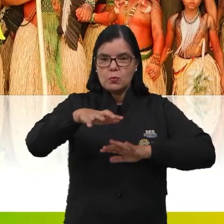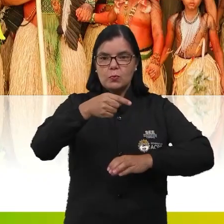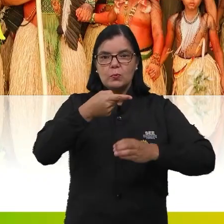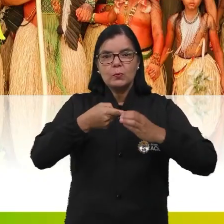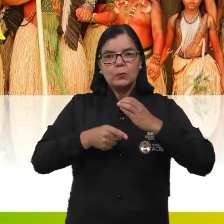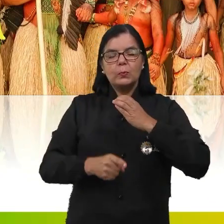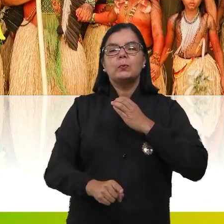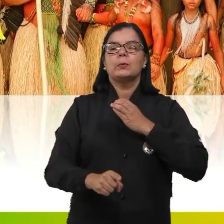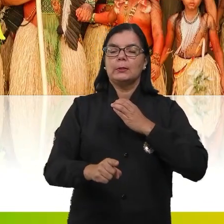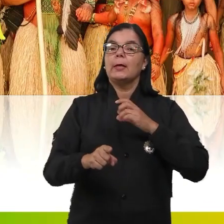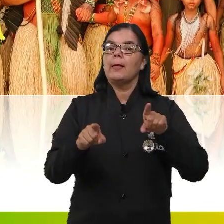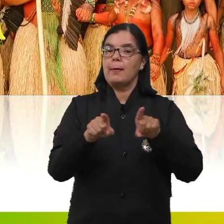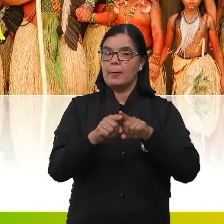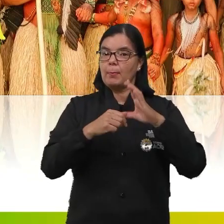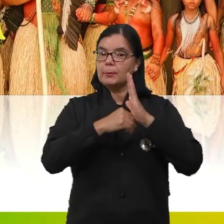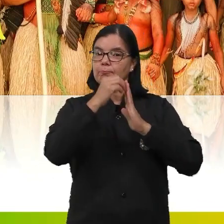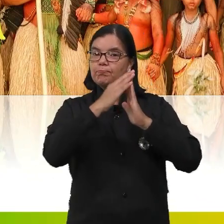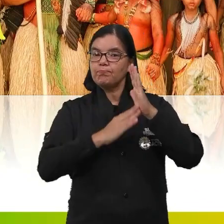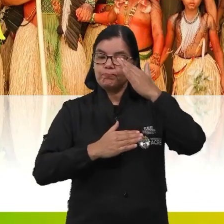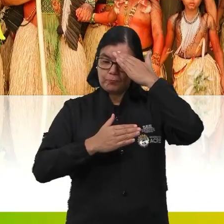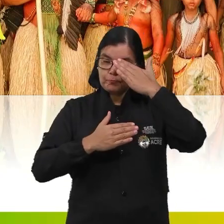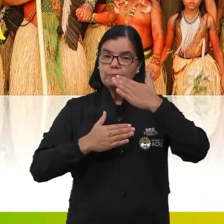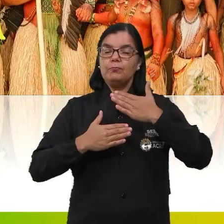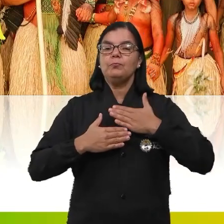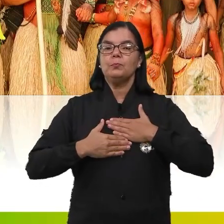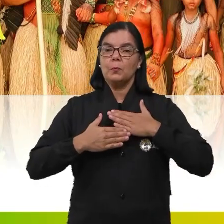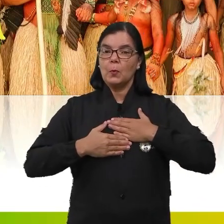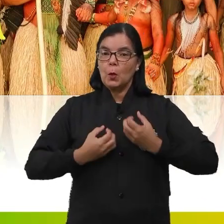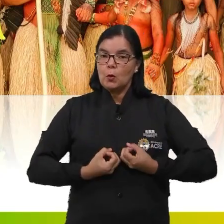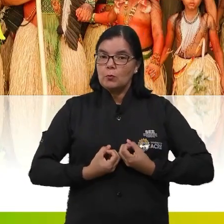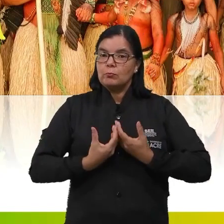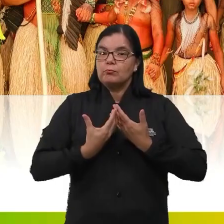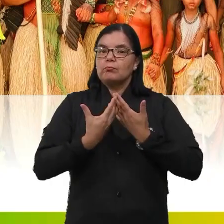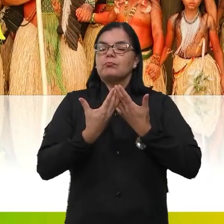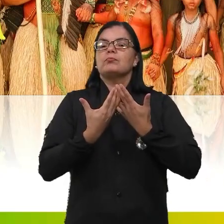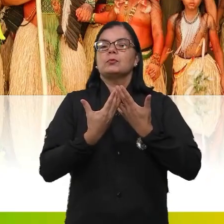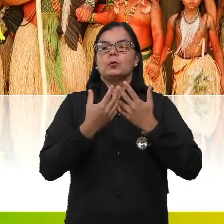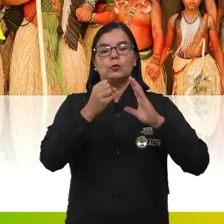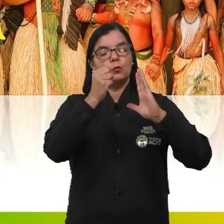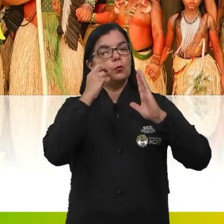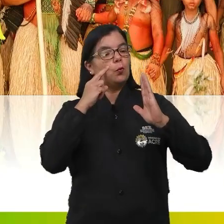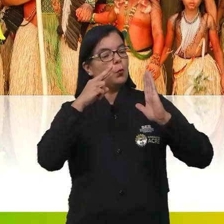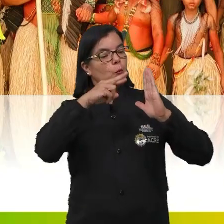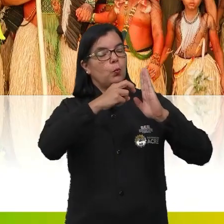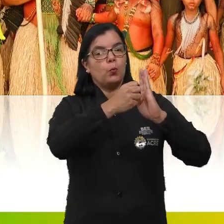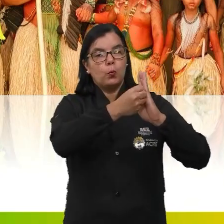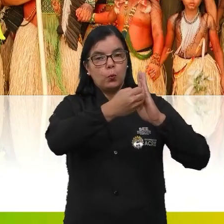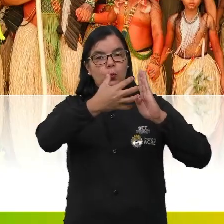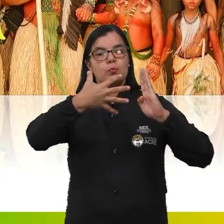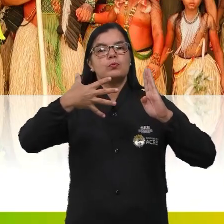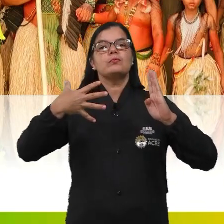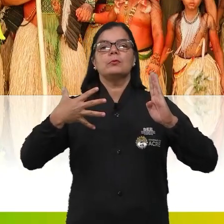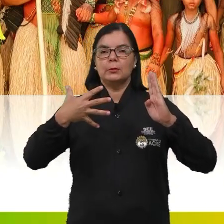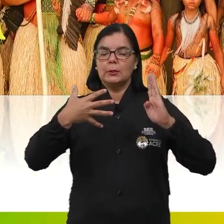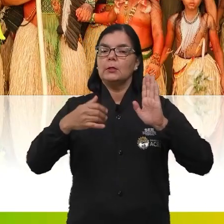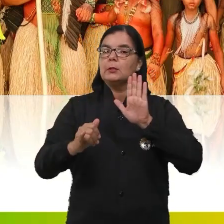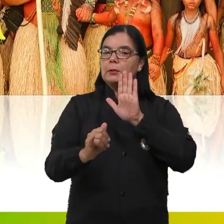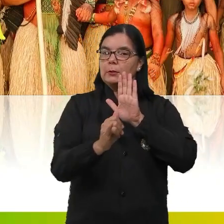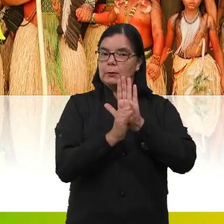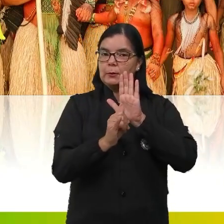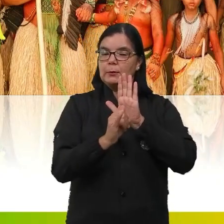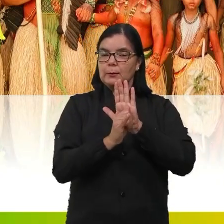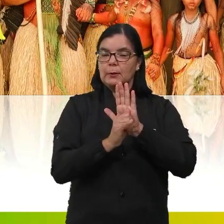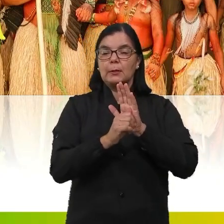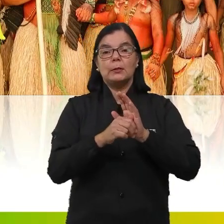e na arte da pintura corporal, como o quenê, que expressa sua cosmovisão e identidade. Então,